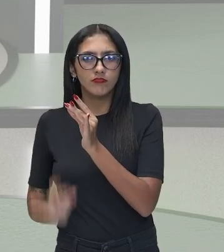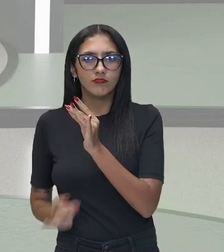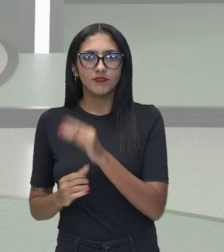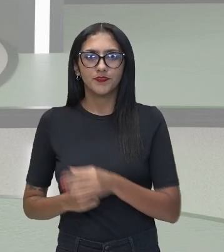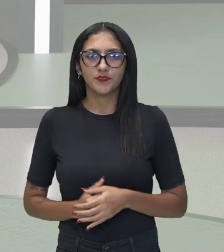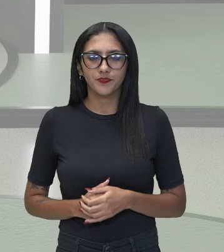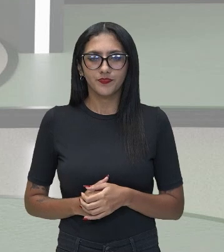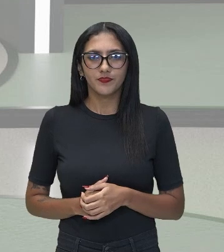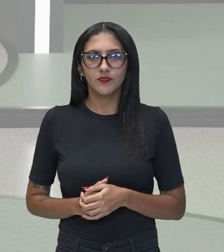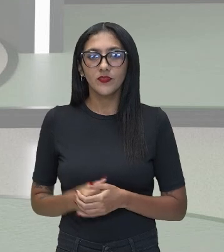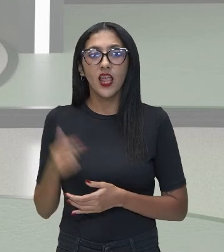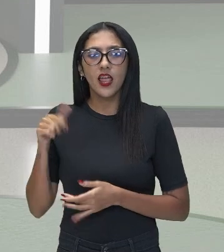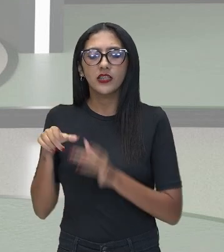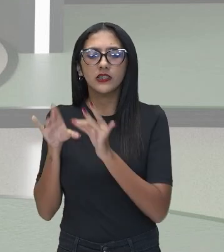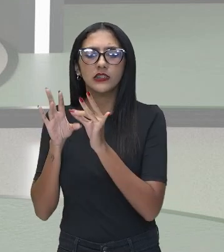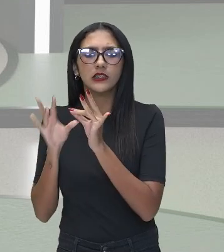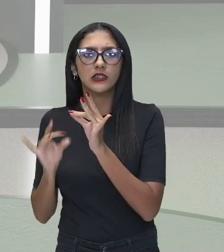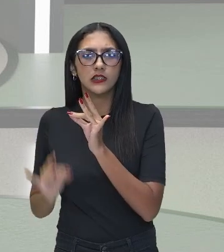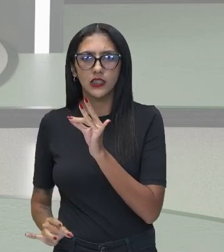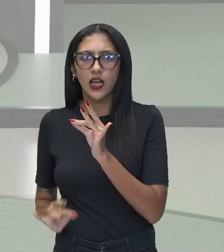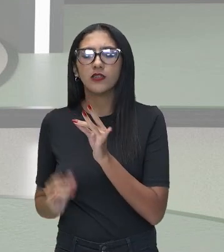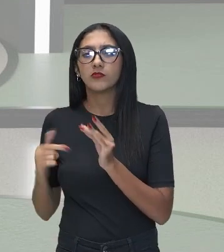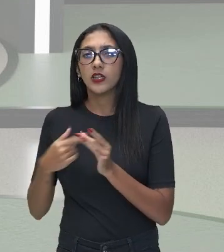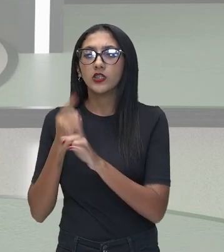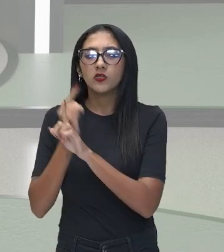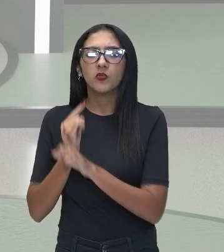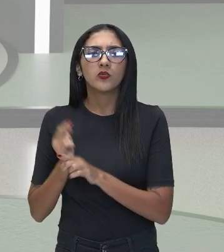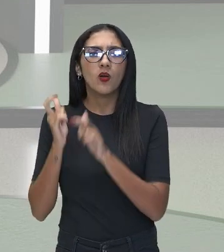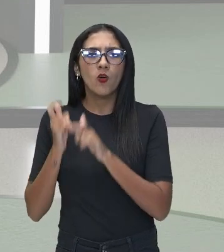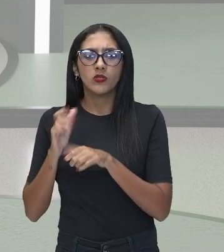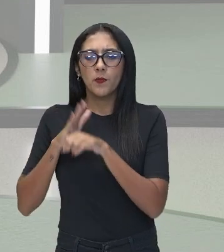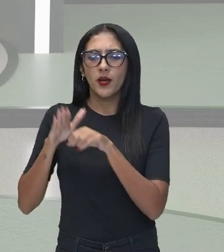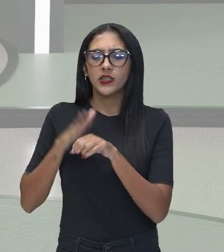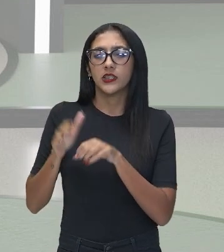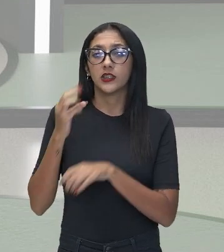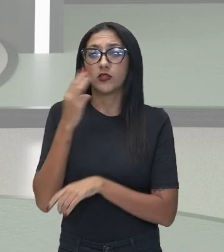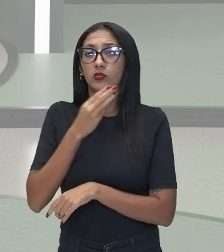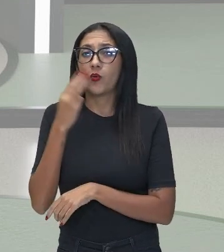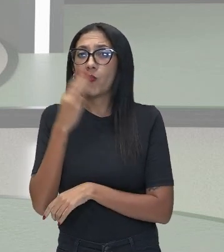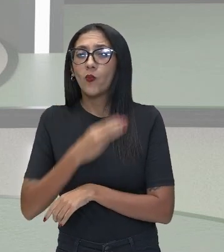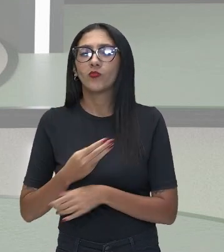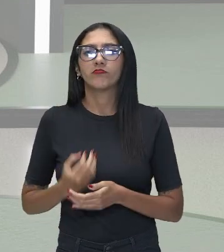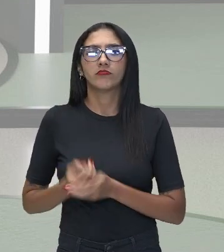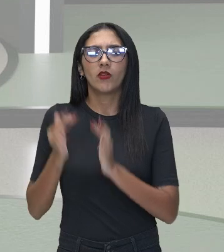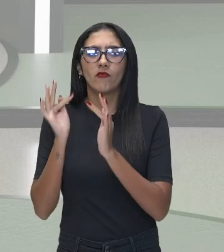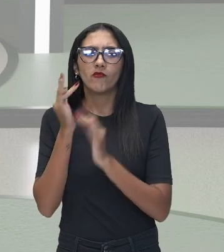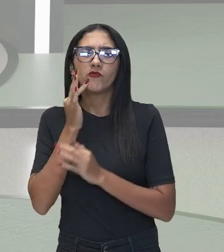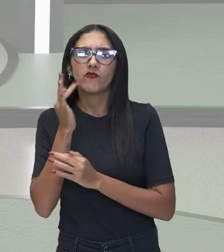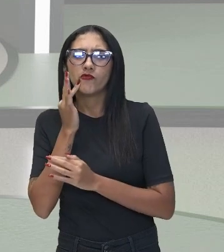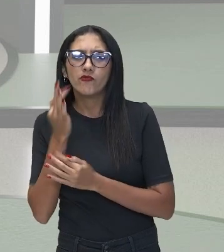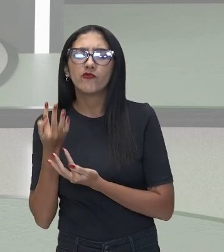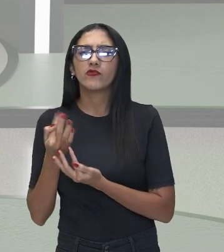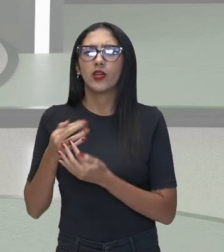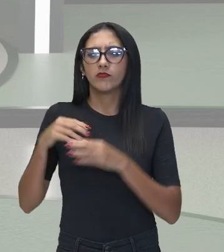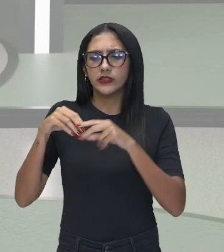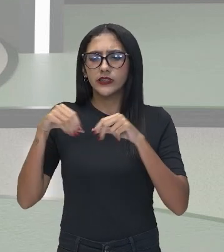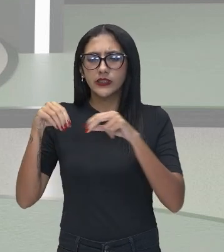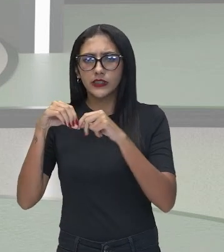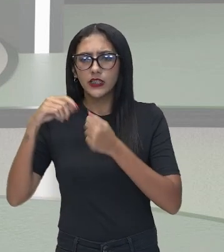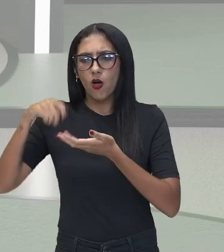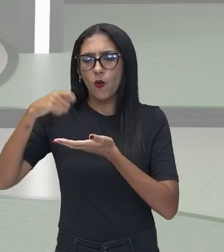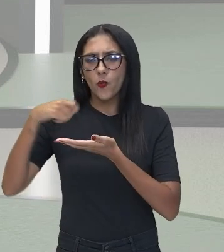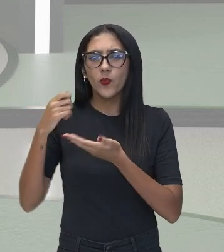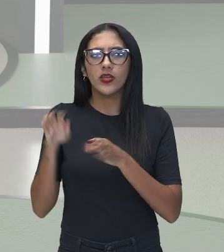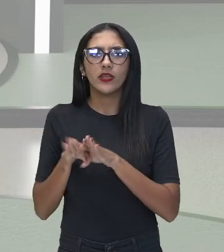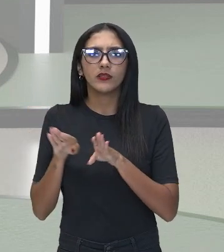Esses carboidratos complexos que a gente encontra na batata doce, nas frutas, nos cereais, né,